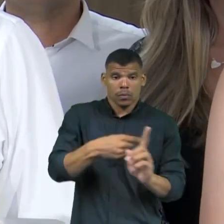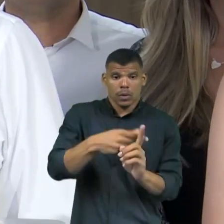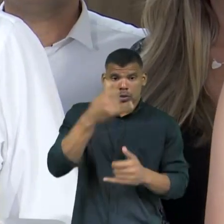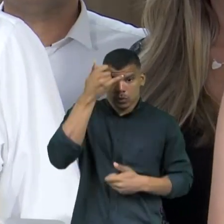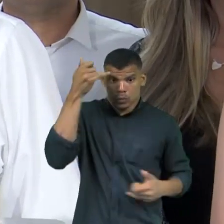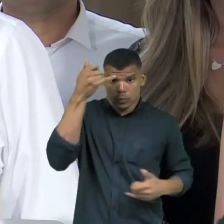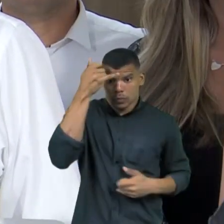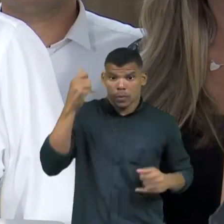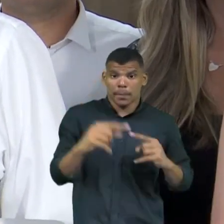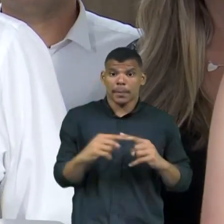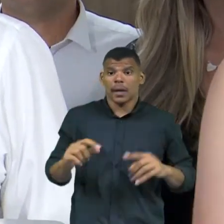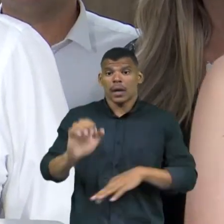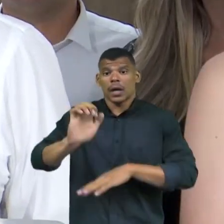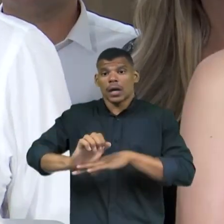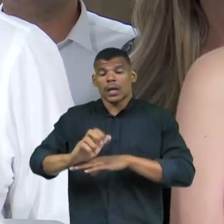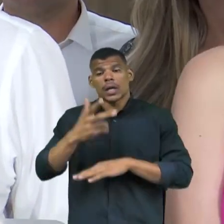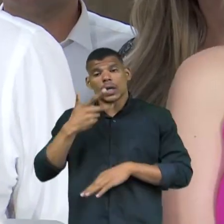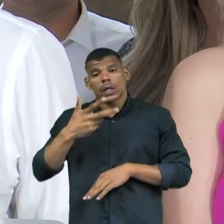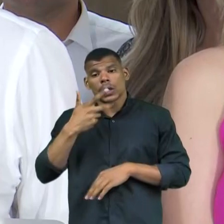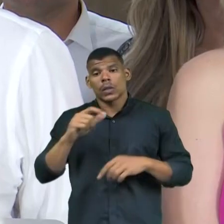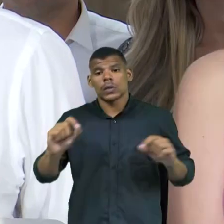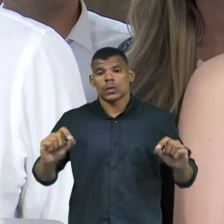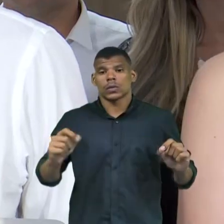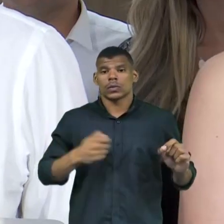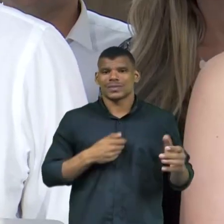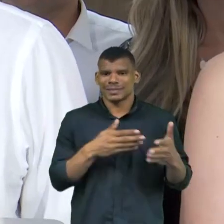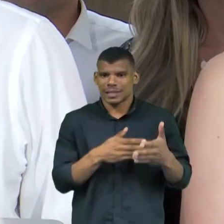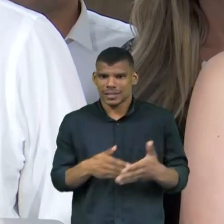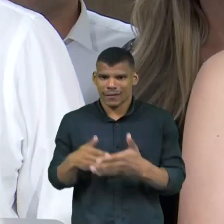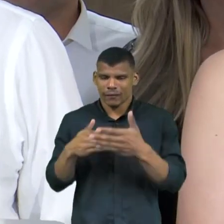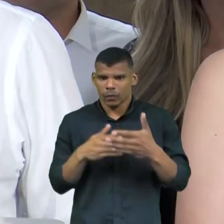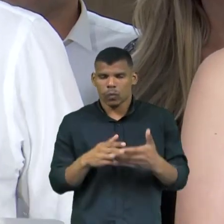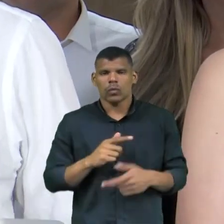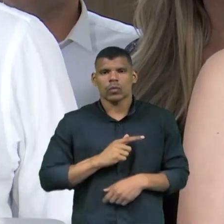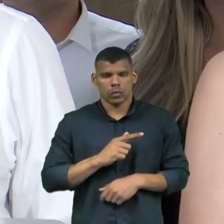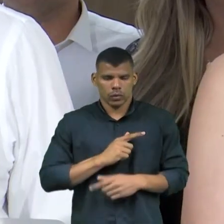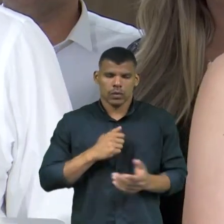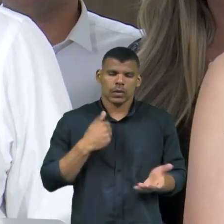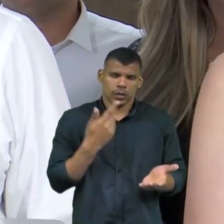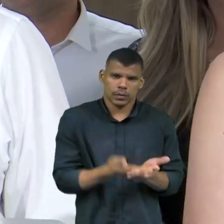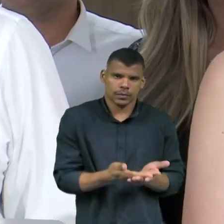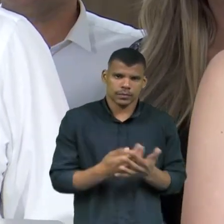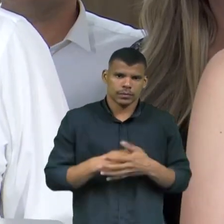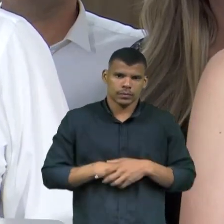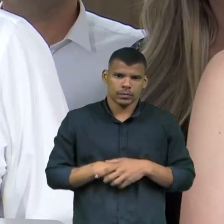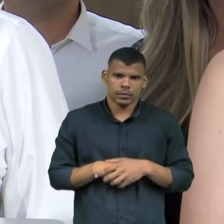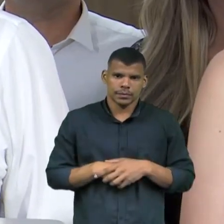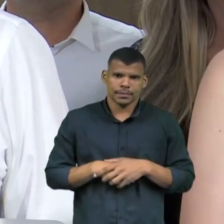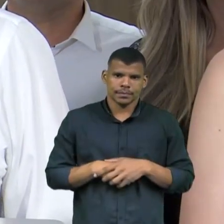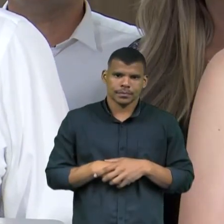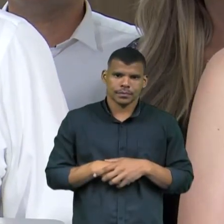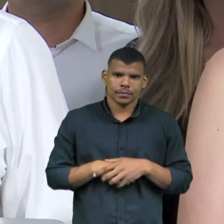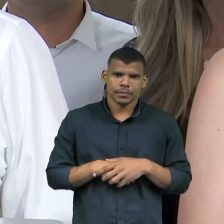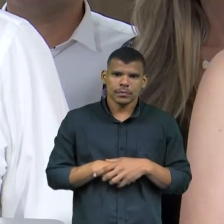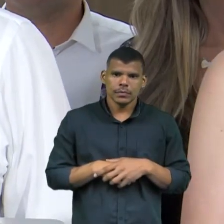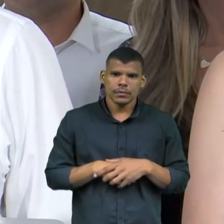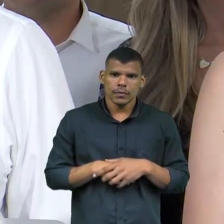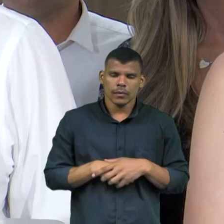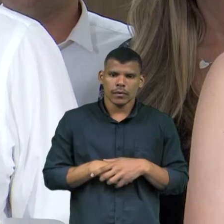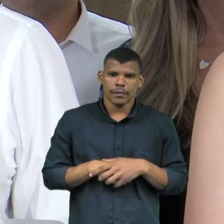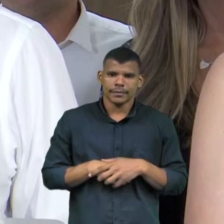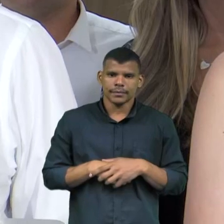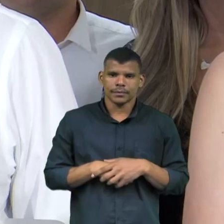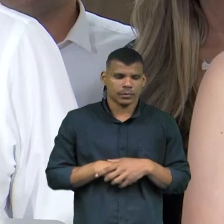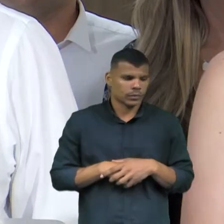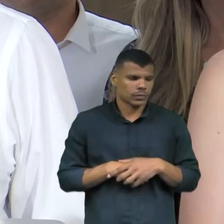Ceará ainda é um Estado marcado por desafios muito grandes. Apenas para ter uma ideia, nós estamos falando, apesar de todos os desafios,